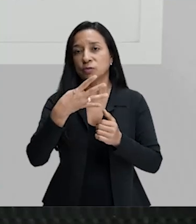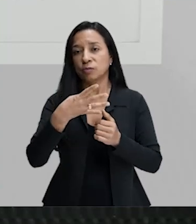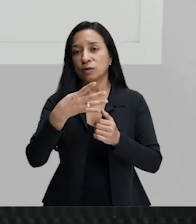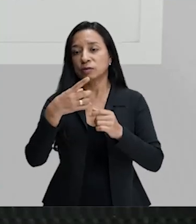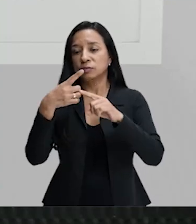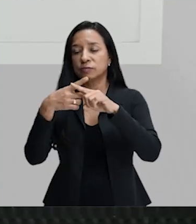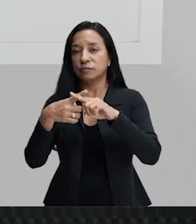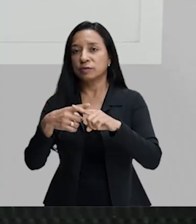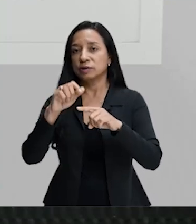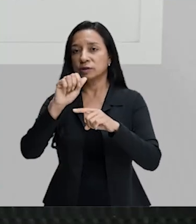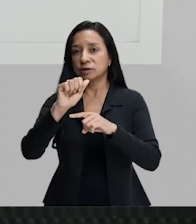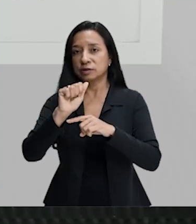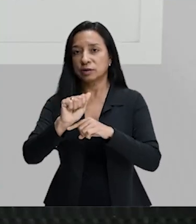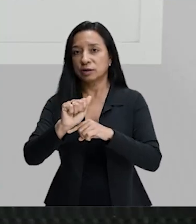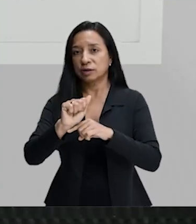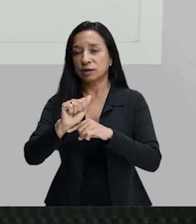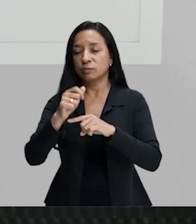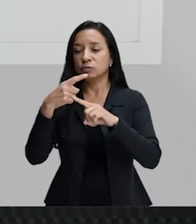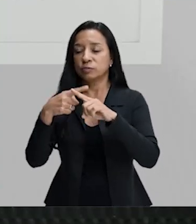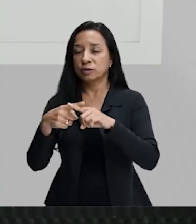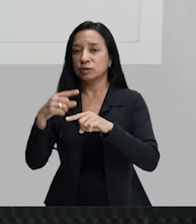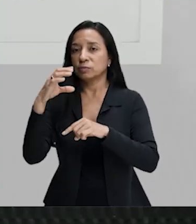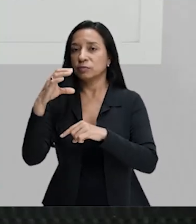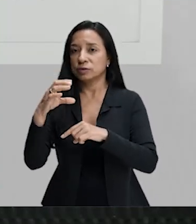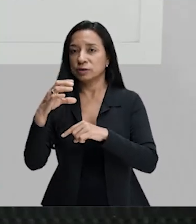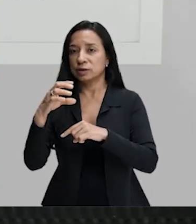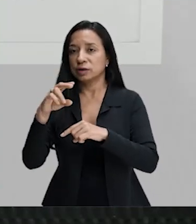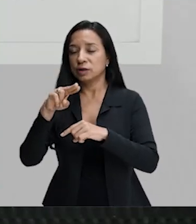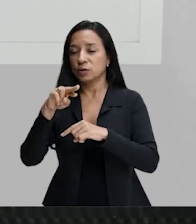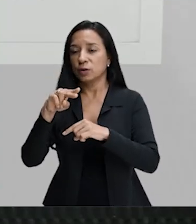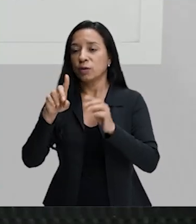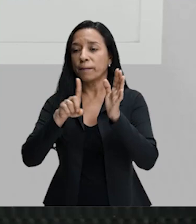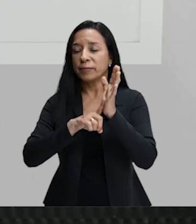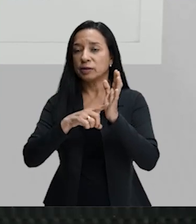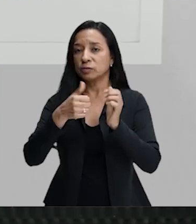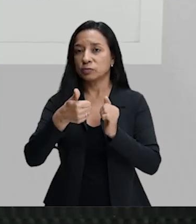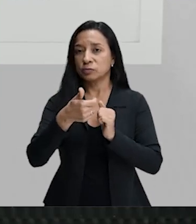A, multiplicado por C, vai dar menos 12.